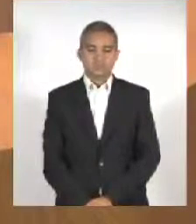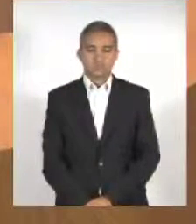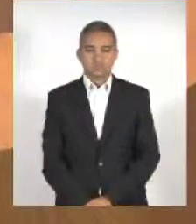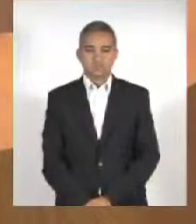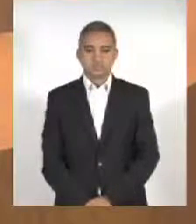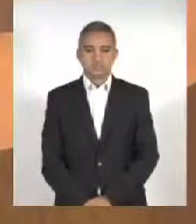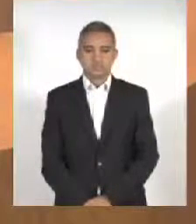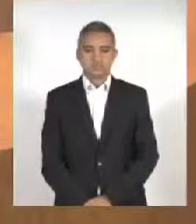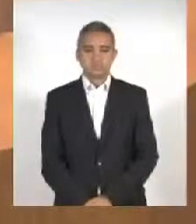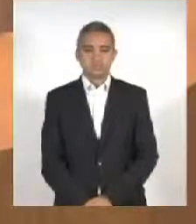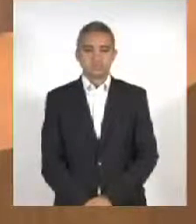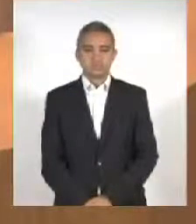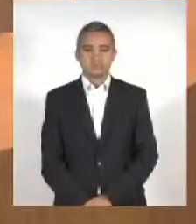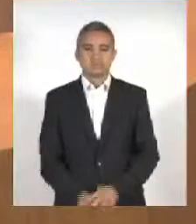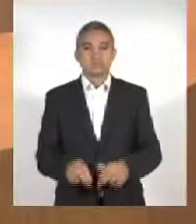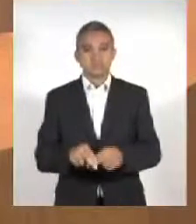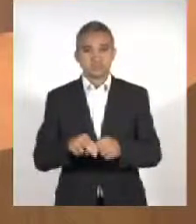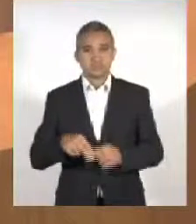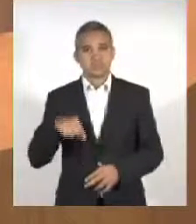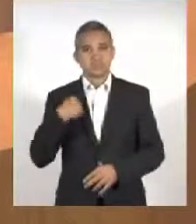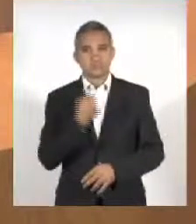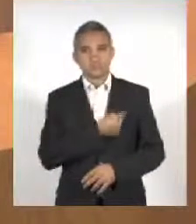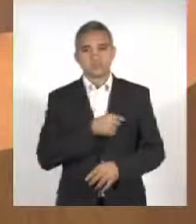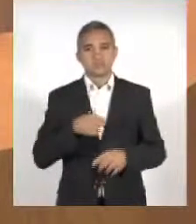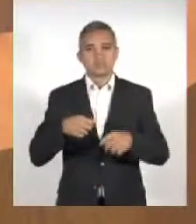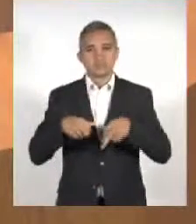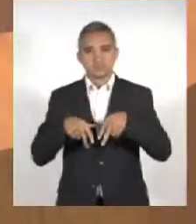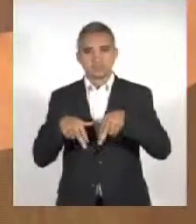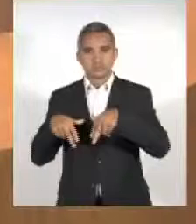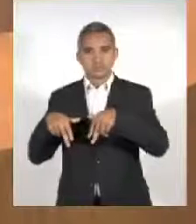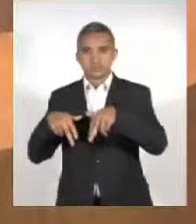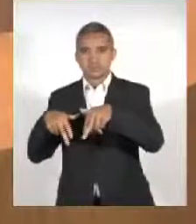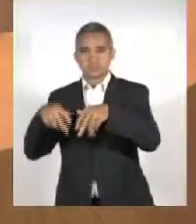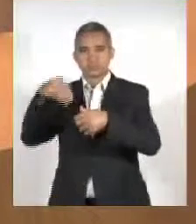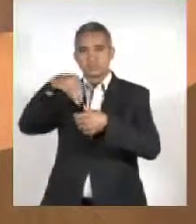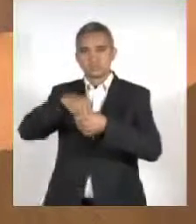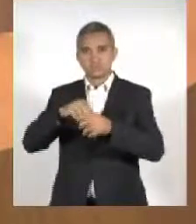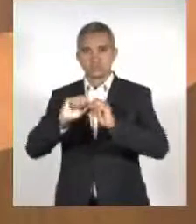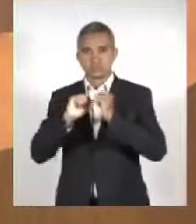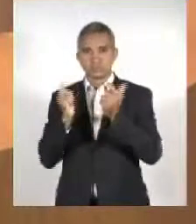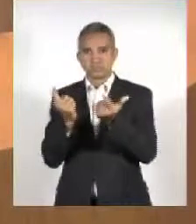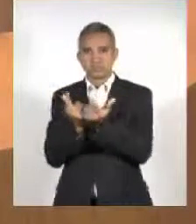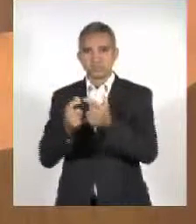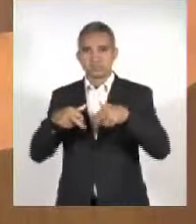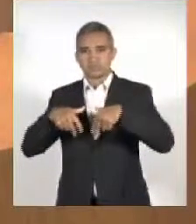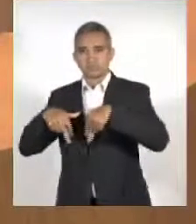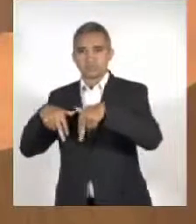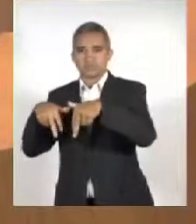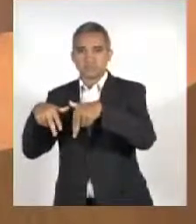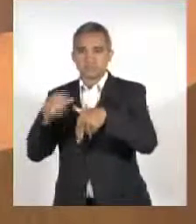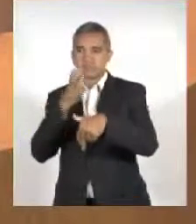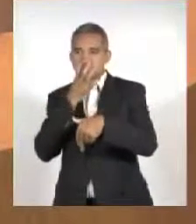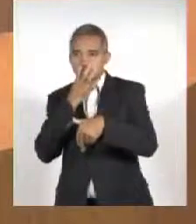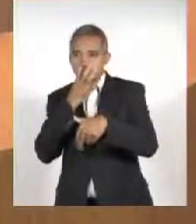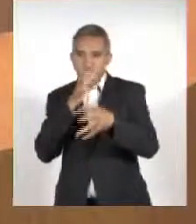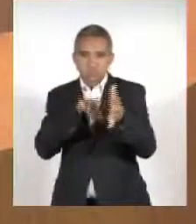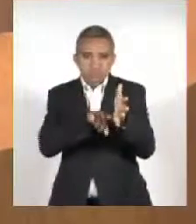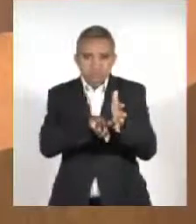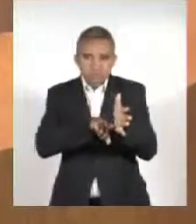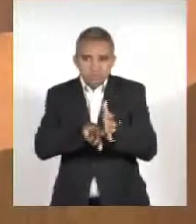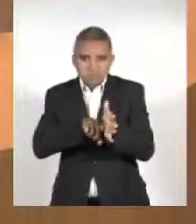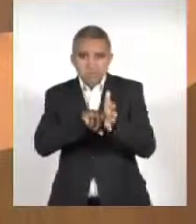na oportunidade, nós percorremos as instalações da Assembleia Legislativa e constatamos que